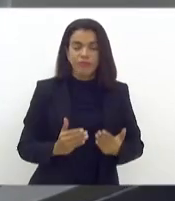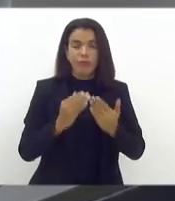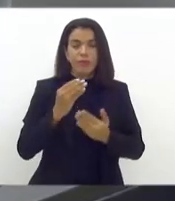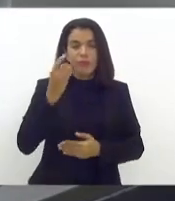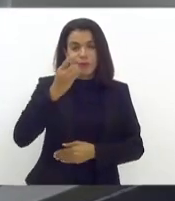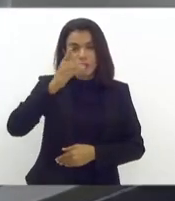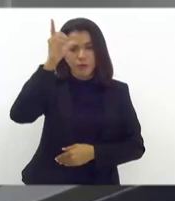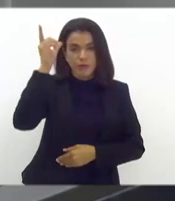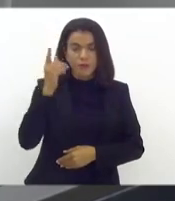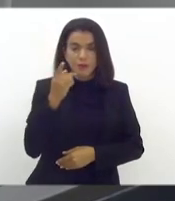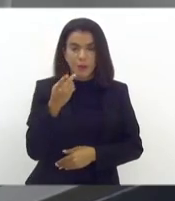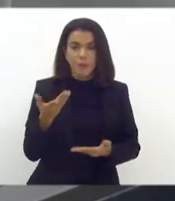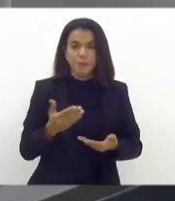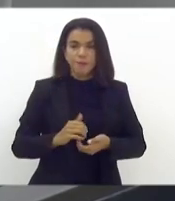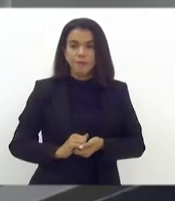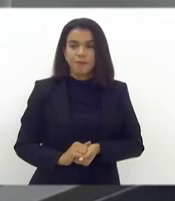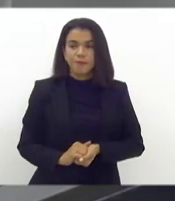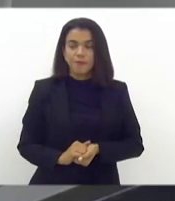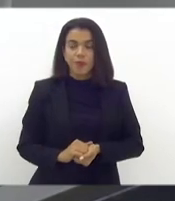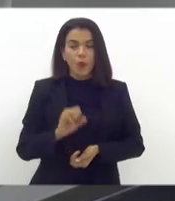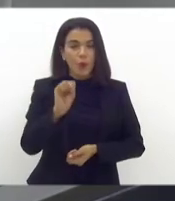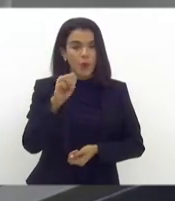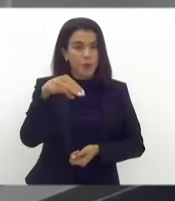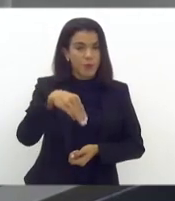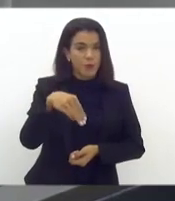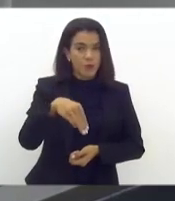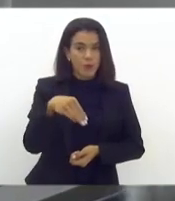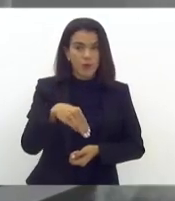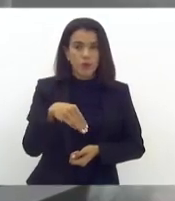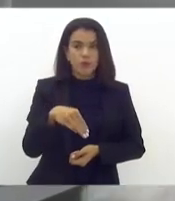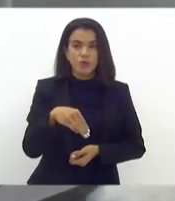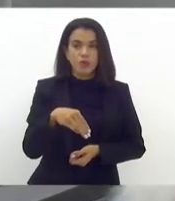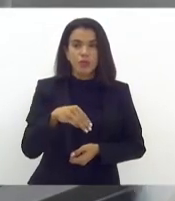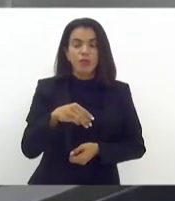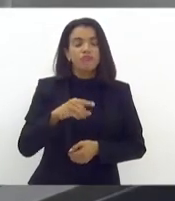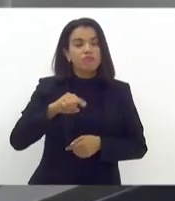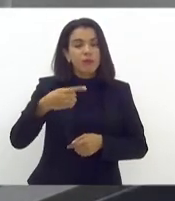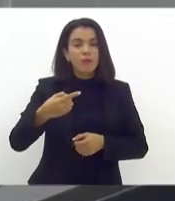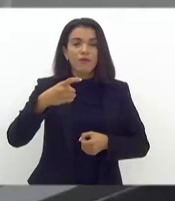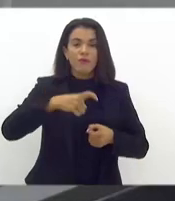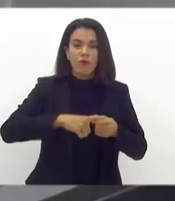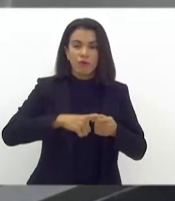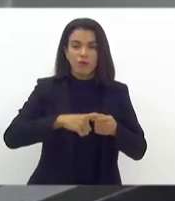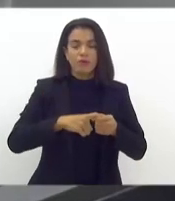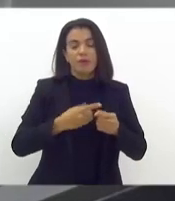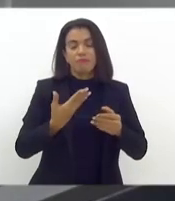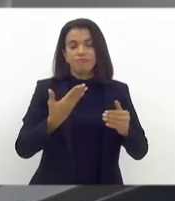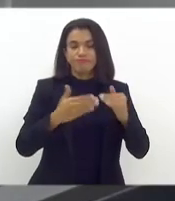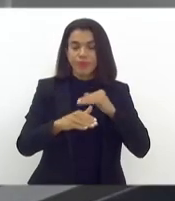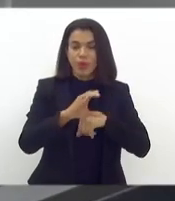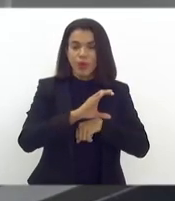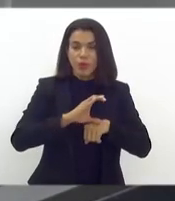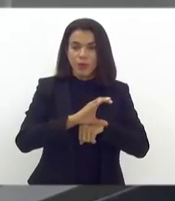Luiz Paulo. Vamos avançar nos próximos 8 minutos aí, depois votar em bloco as inconstitucionalidades e as anexações. Mas